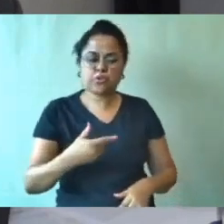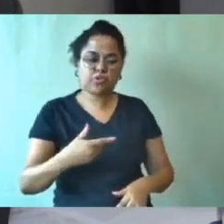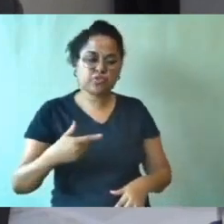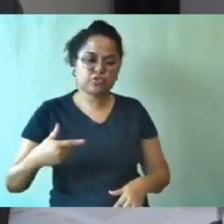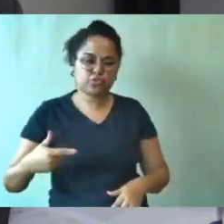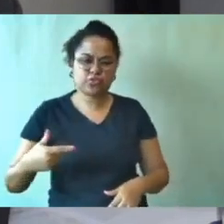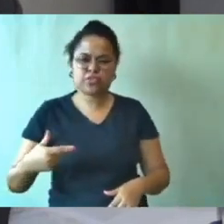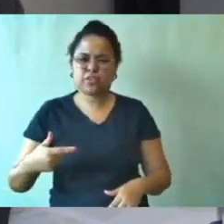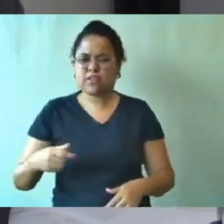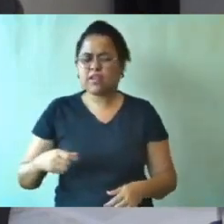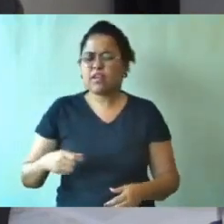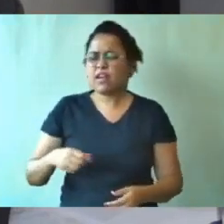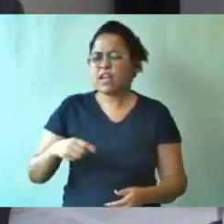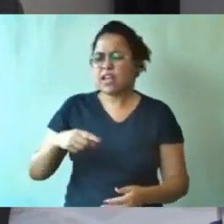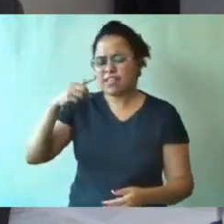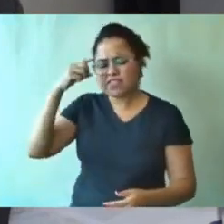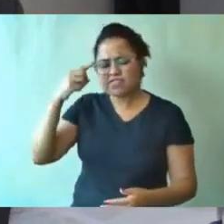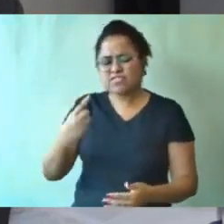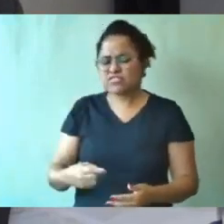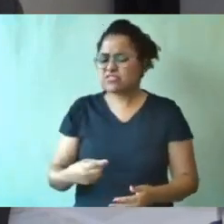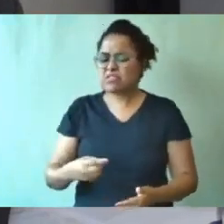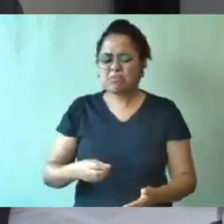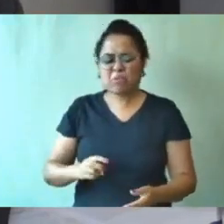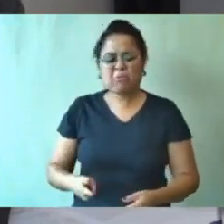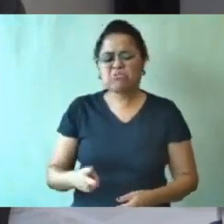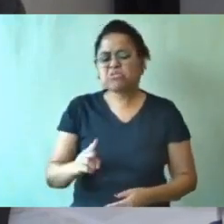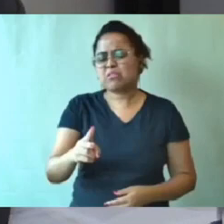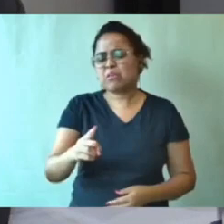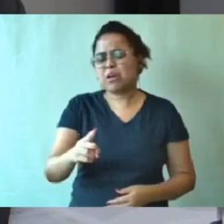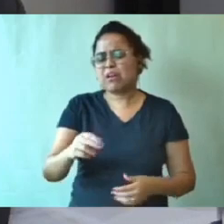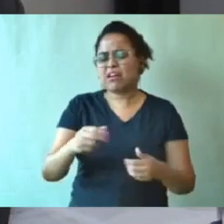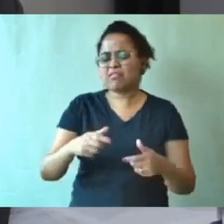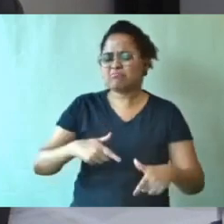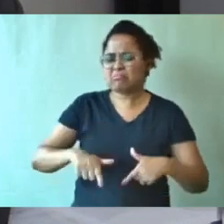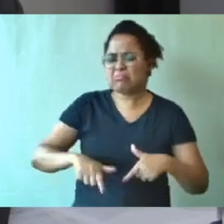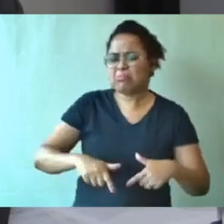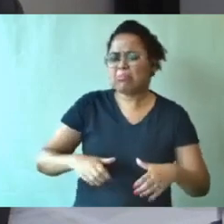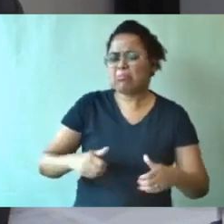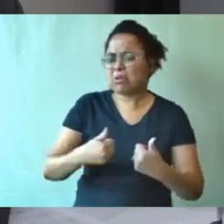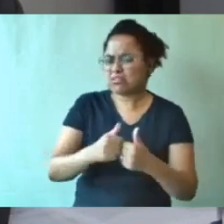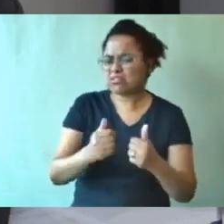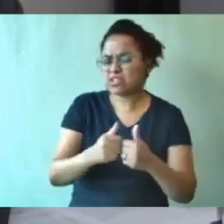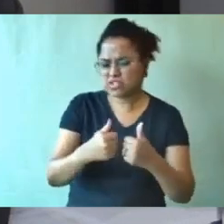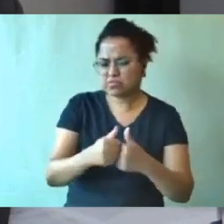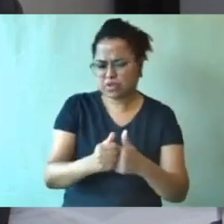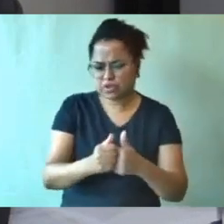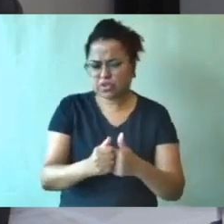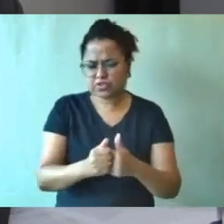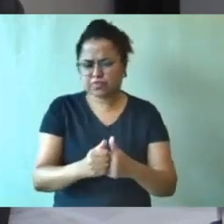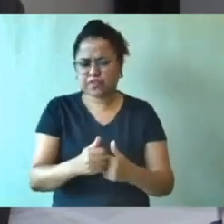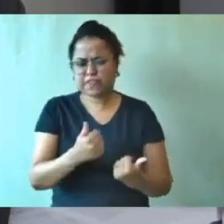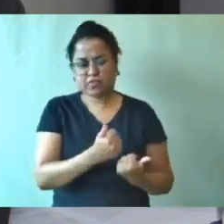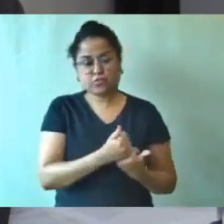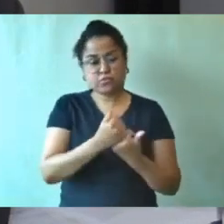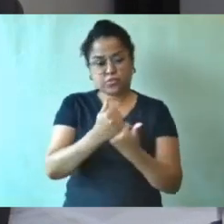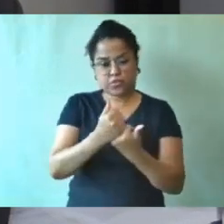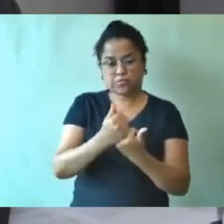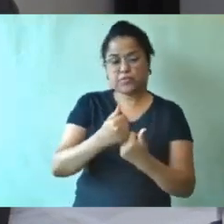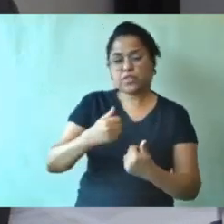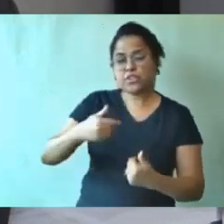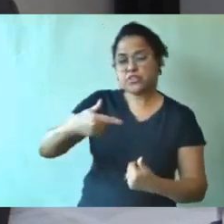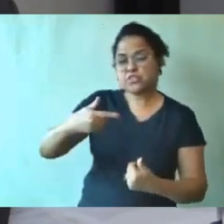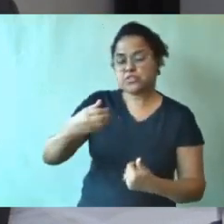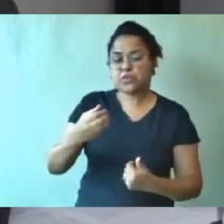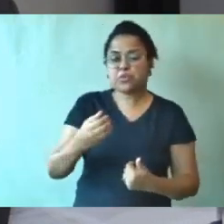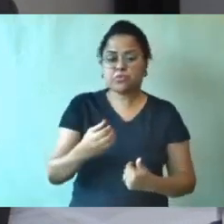que, entre aspas, o repasse do subsídio já deixaria de estar na casa de 20 milhões e desceria para 10 milhões, que foi o que o